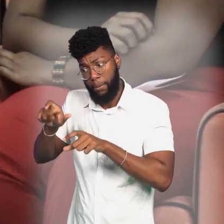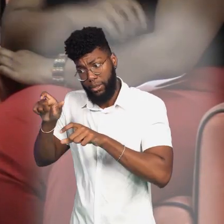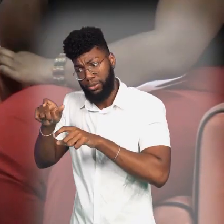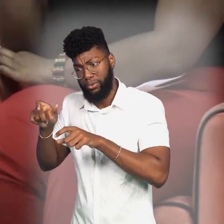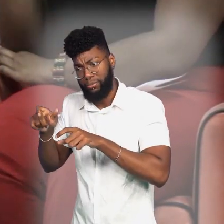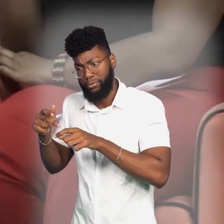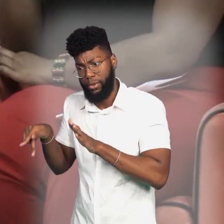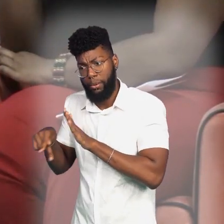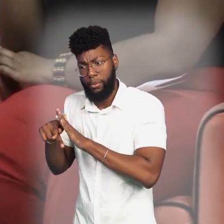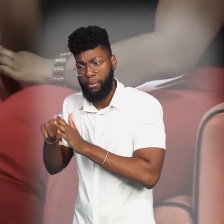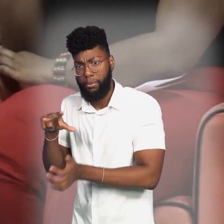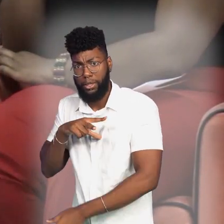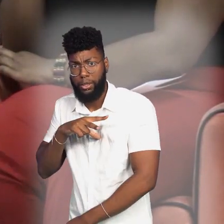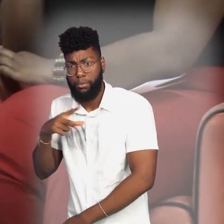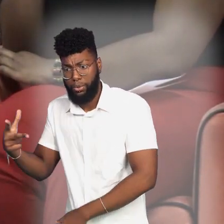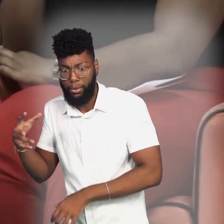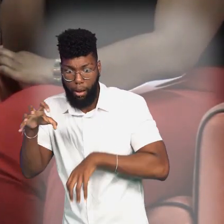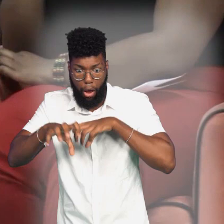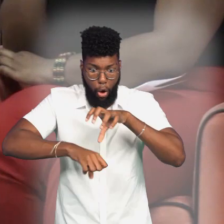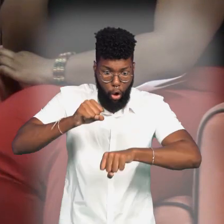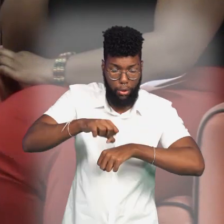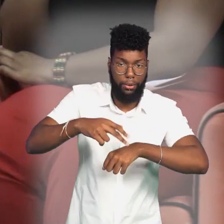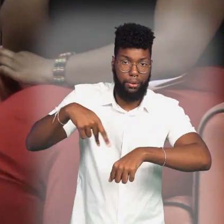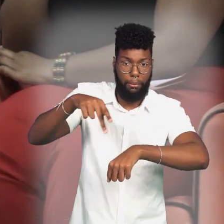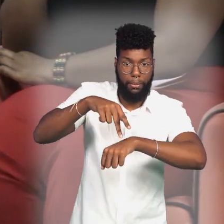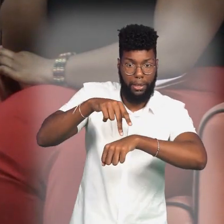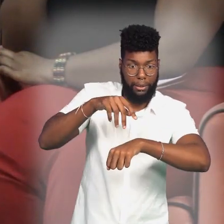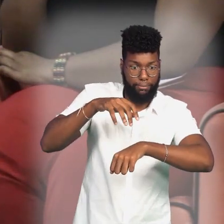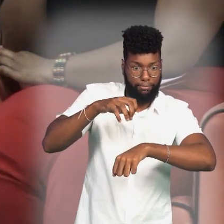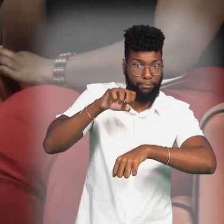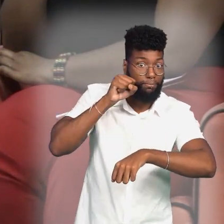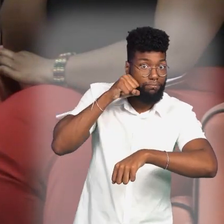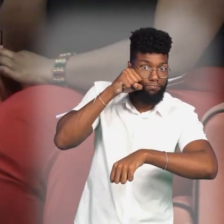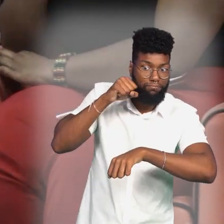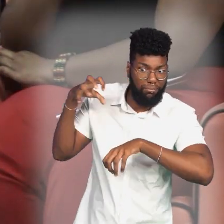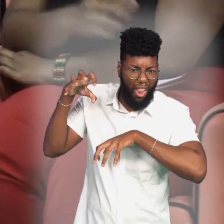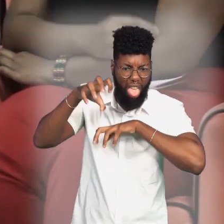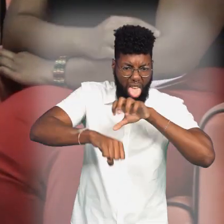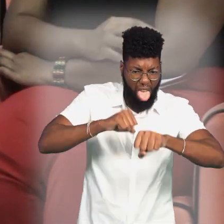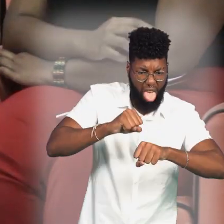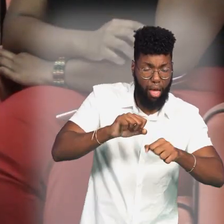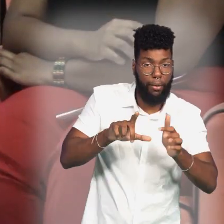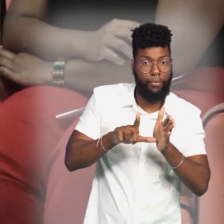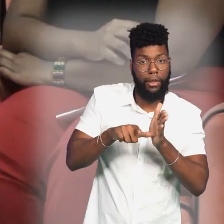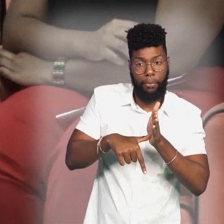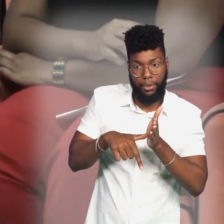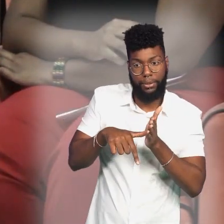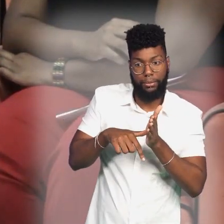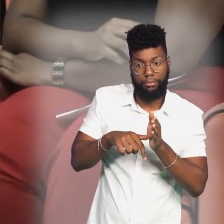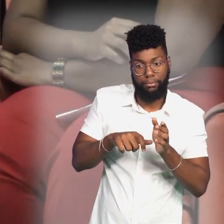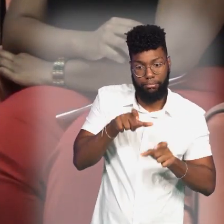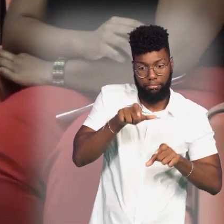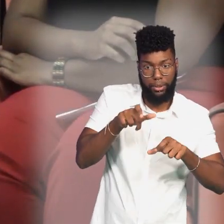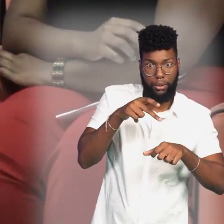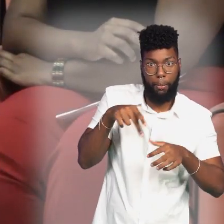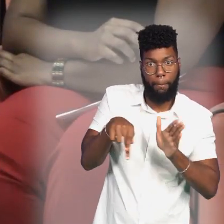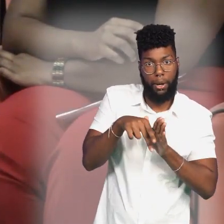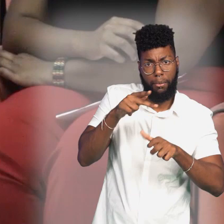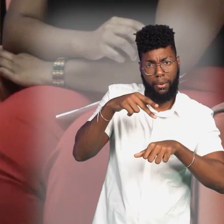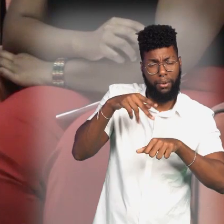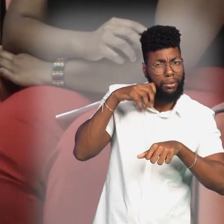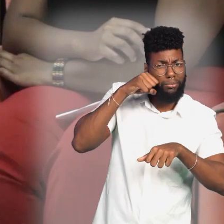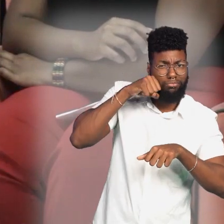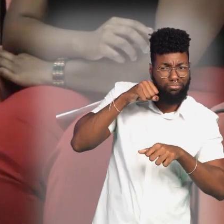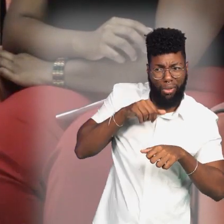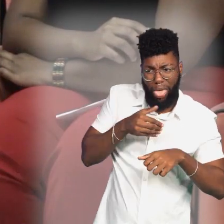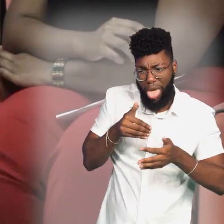Senegal, depois que foram expulsos, eles se instalaram no sul do Senegal. Aí que